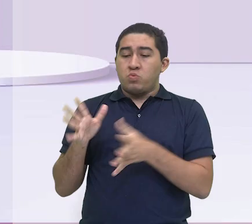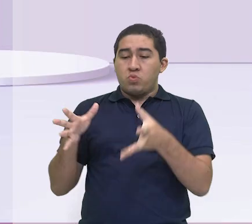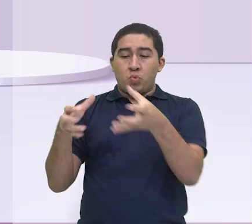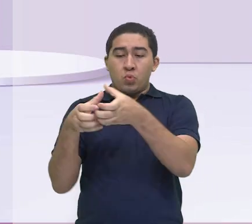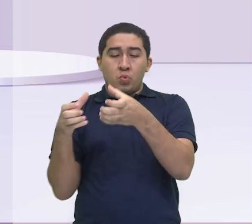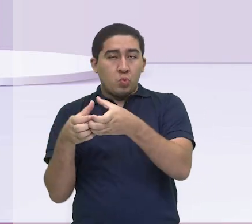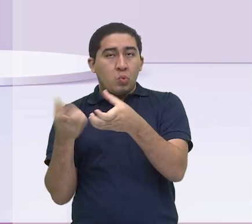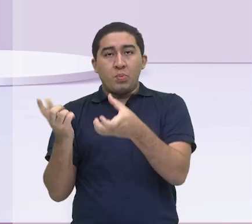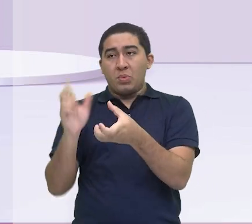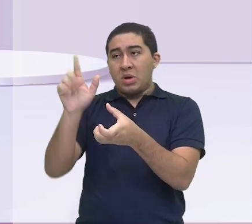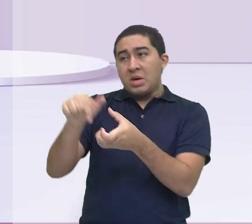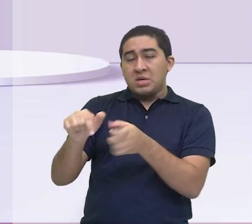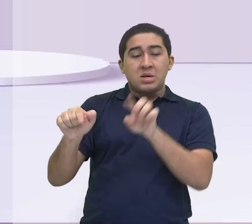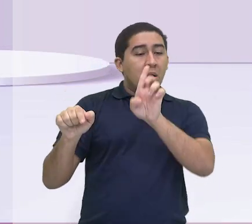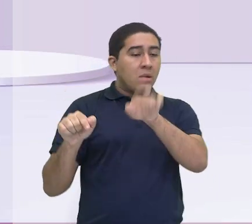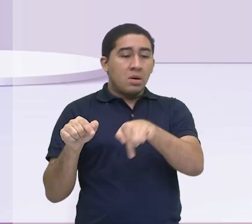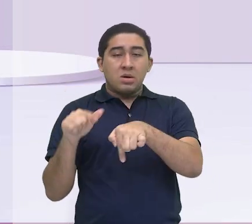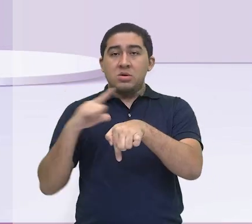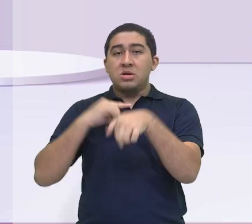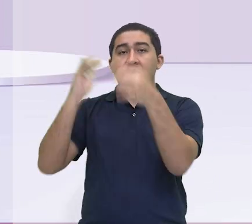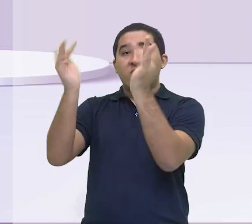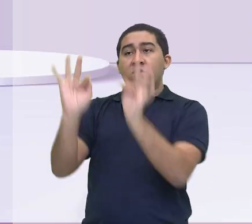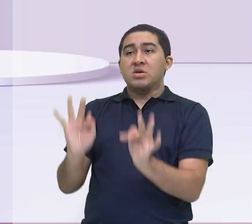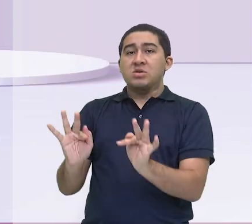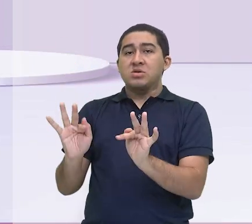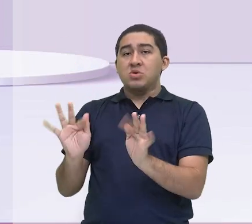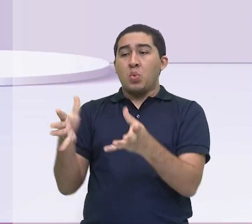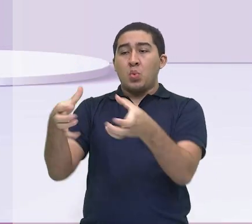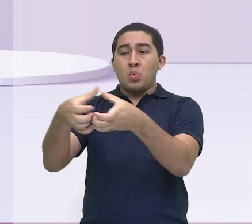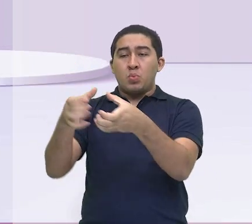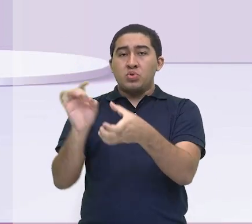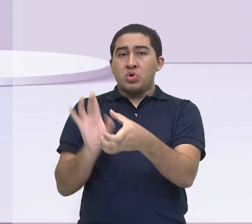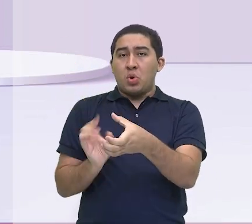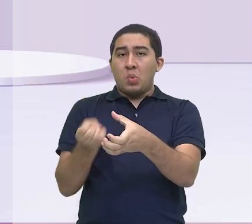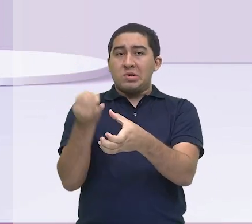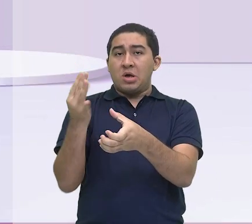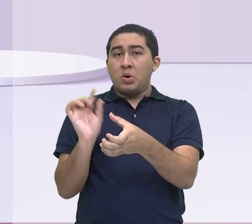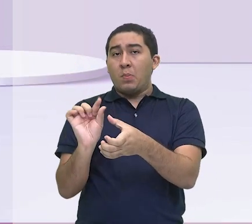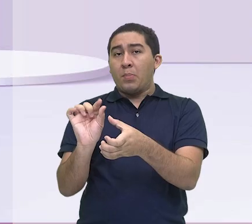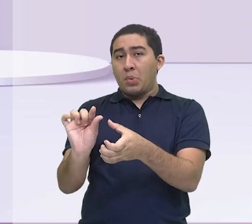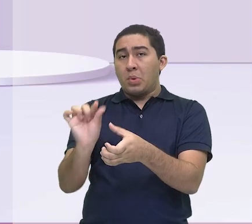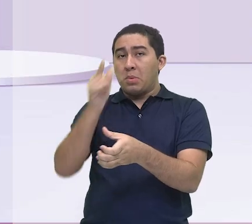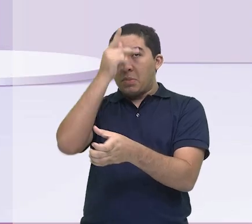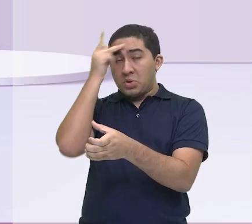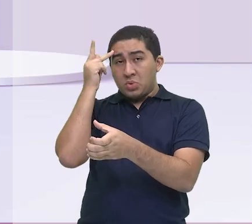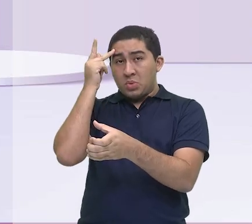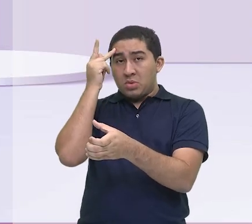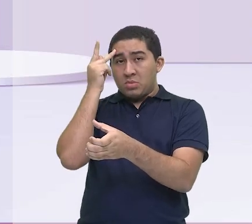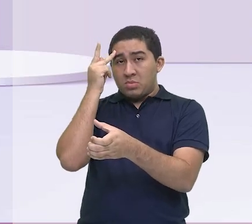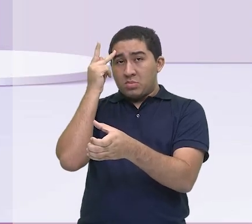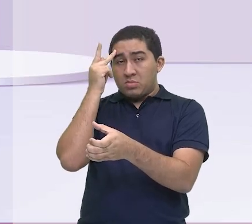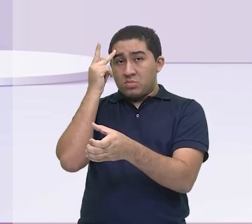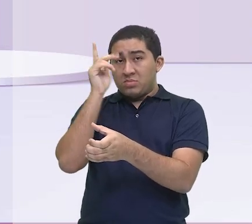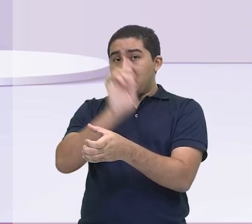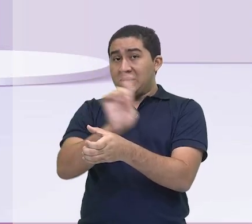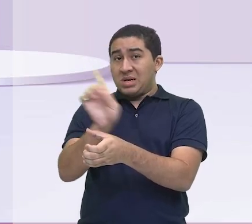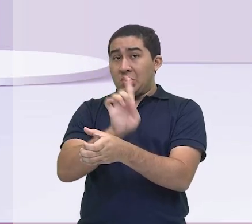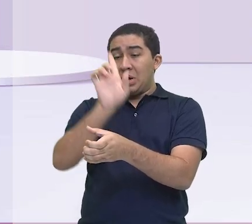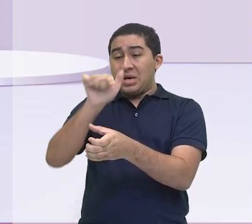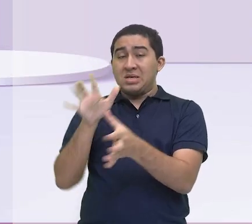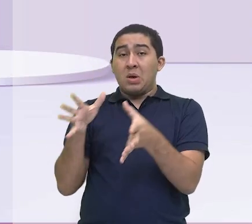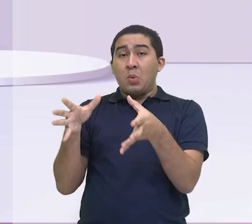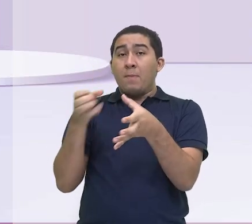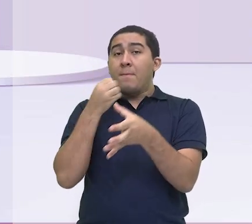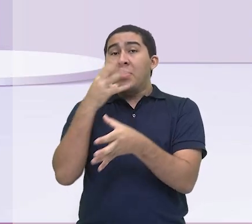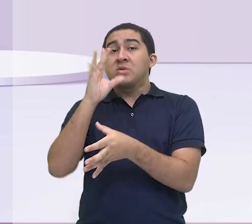grupo X, um grupo Y, ser feliz, ter as coisas, viver bem. Não, isso aí é o bem